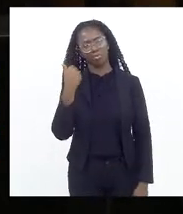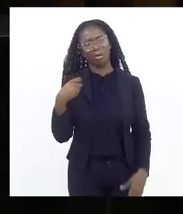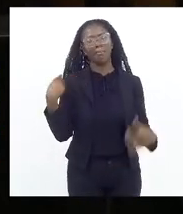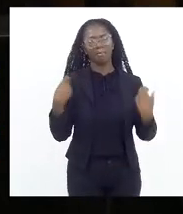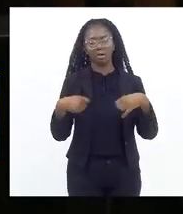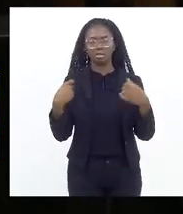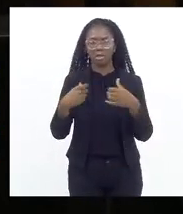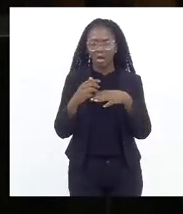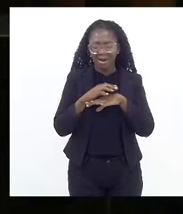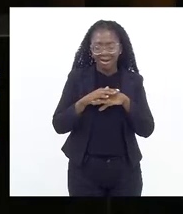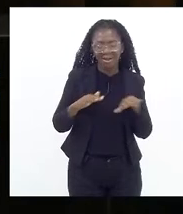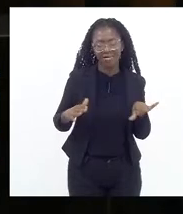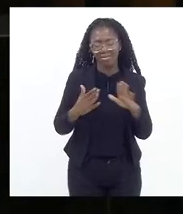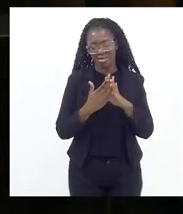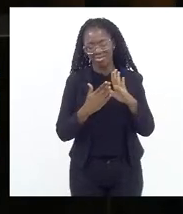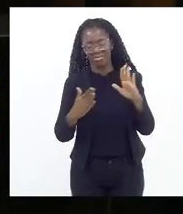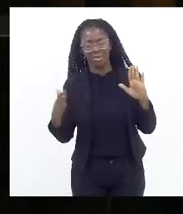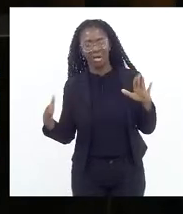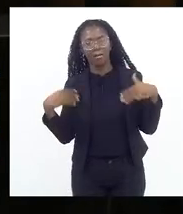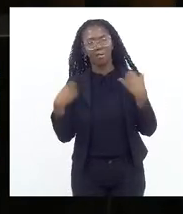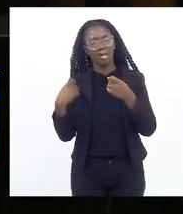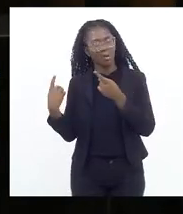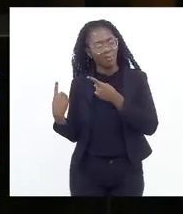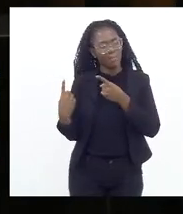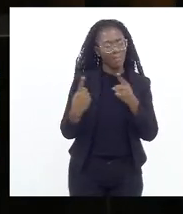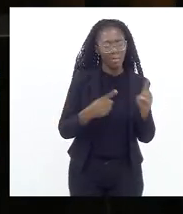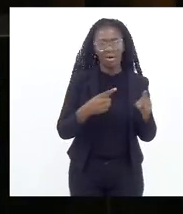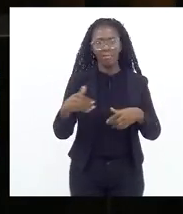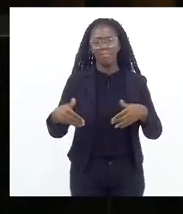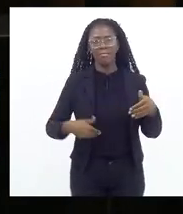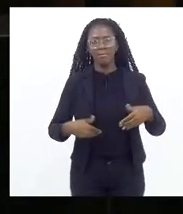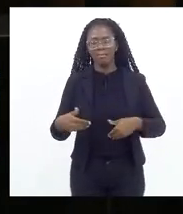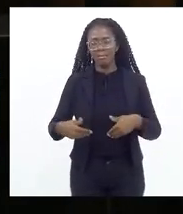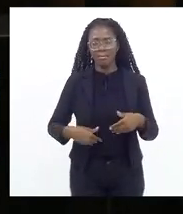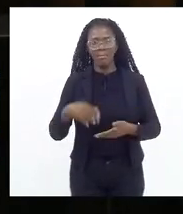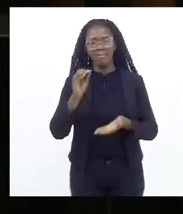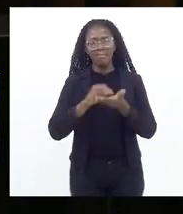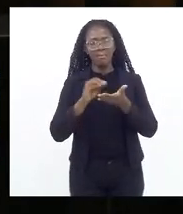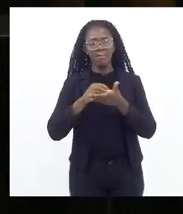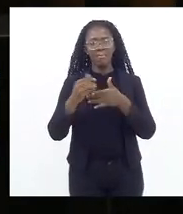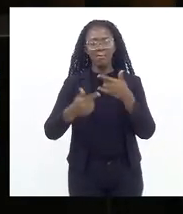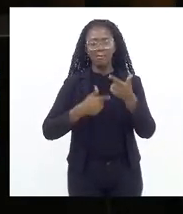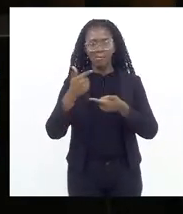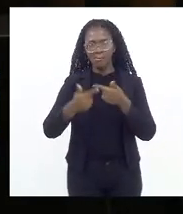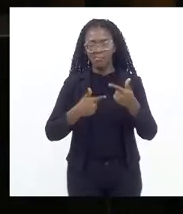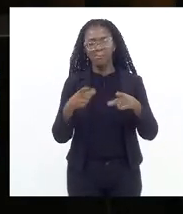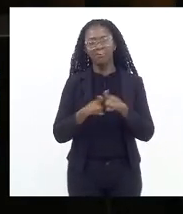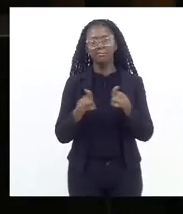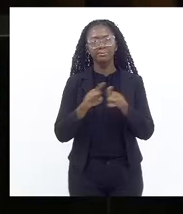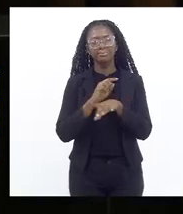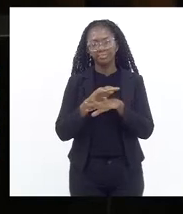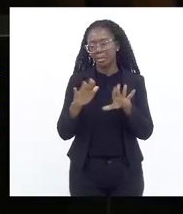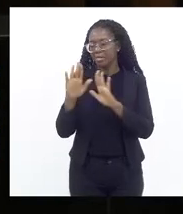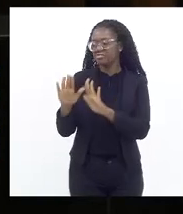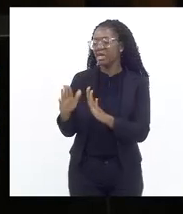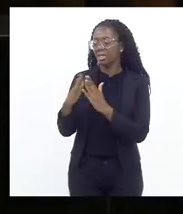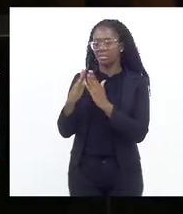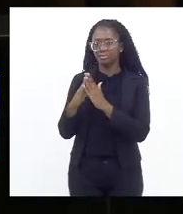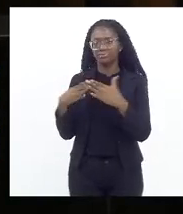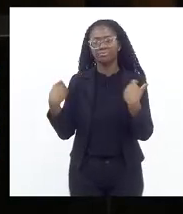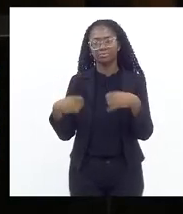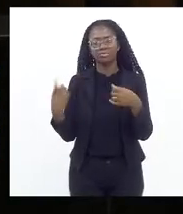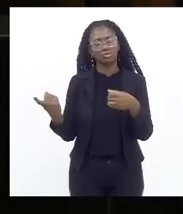esse momento, precisamos combater a fome, o desemprego, acabar com essa fique em casa,